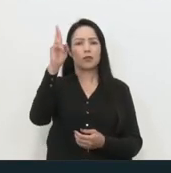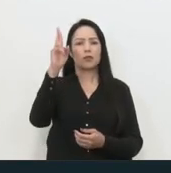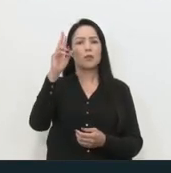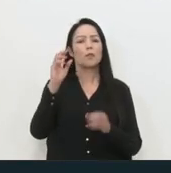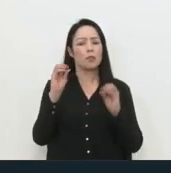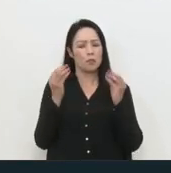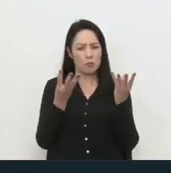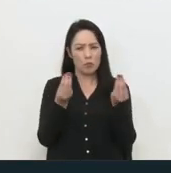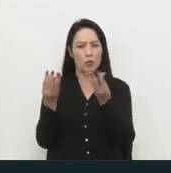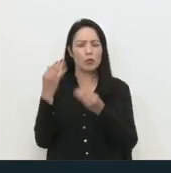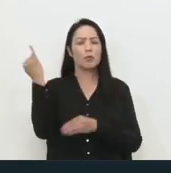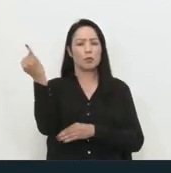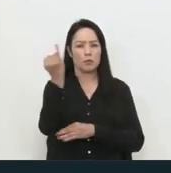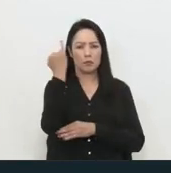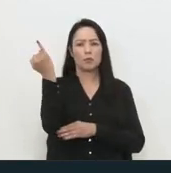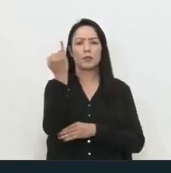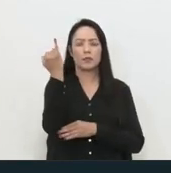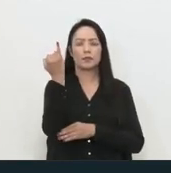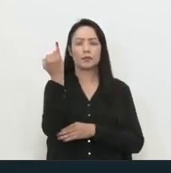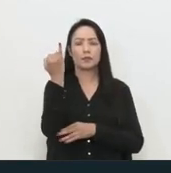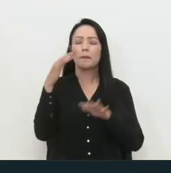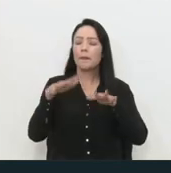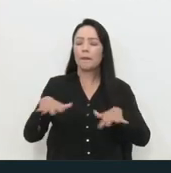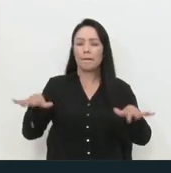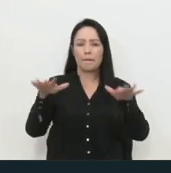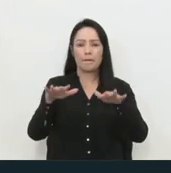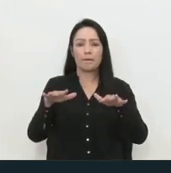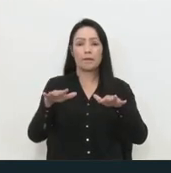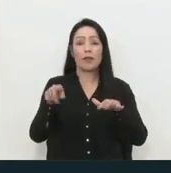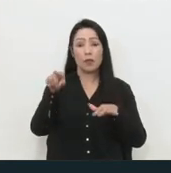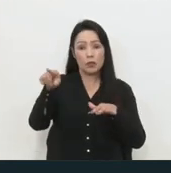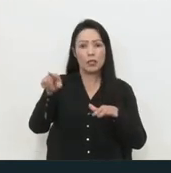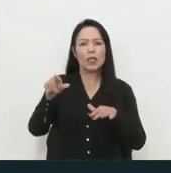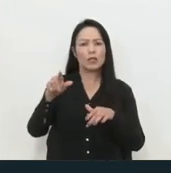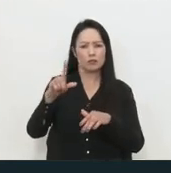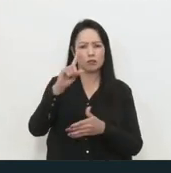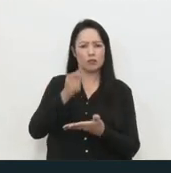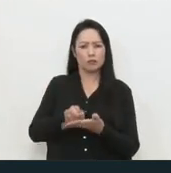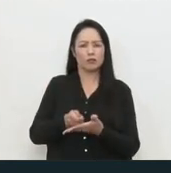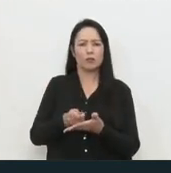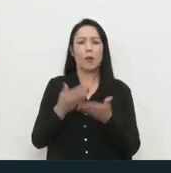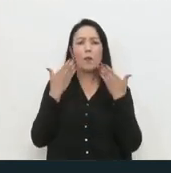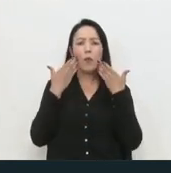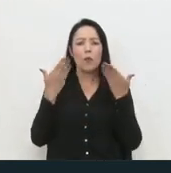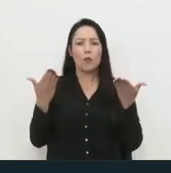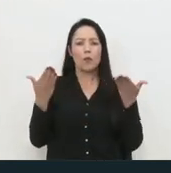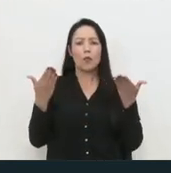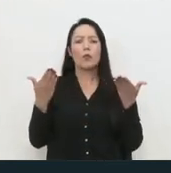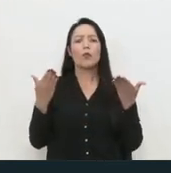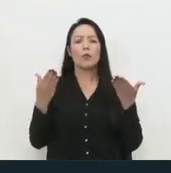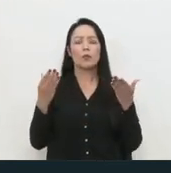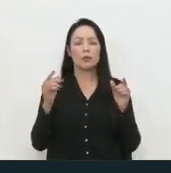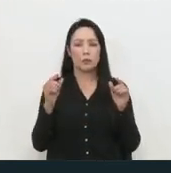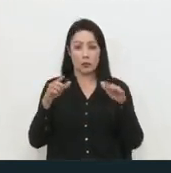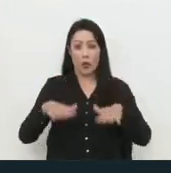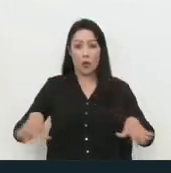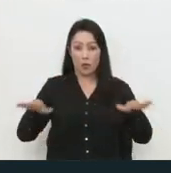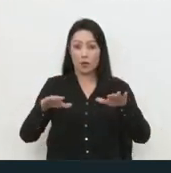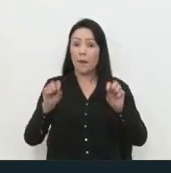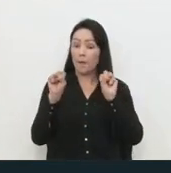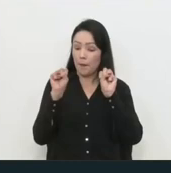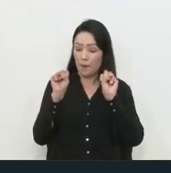grande importância foi um ato onde o senhor mostra que nós podemos